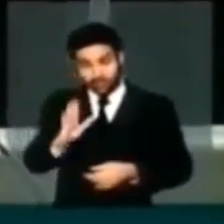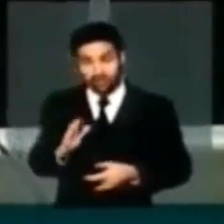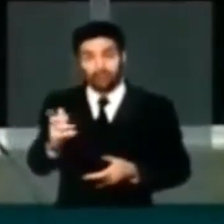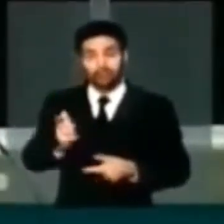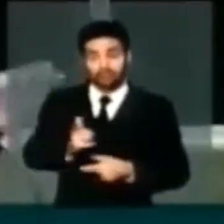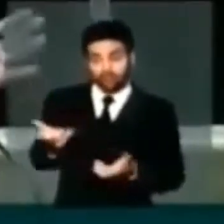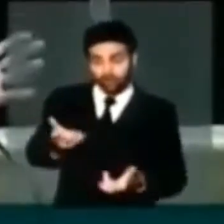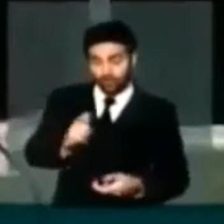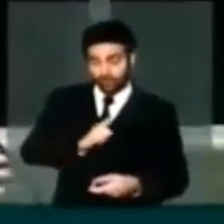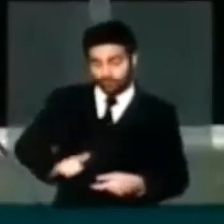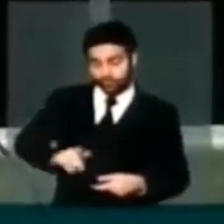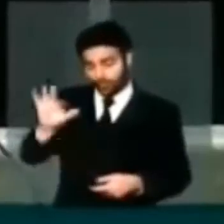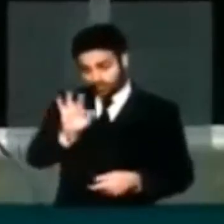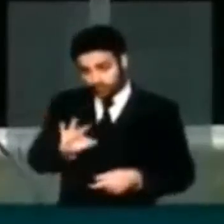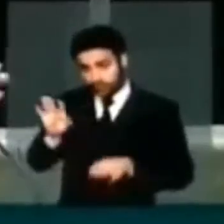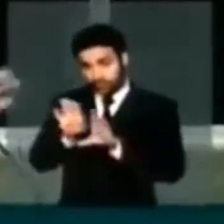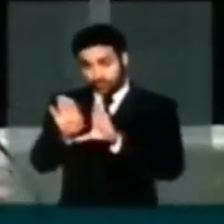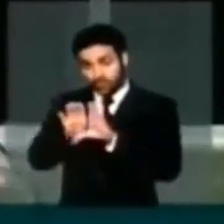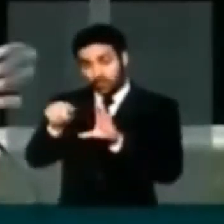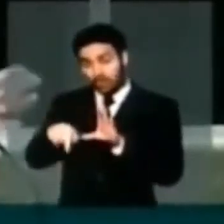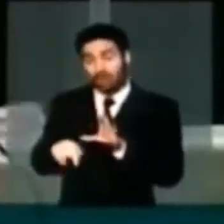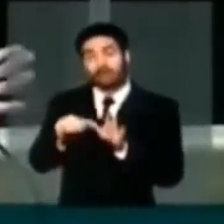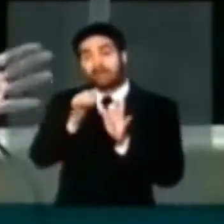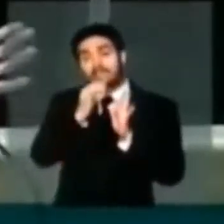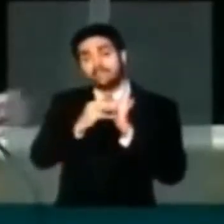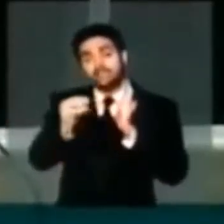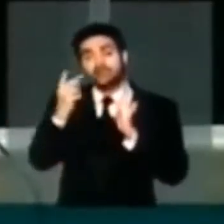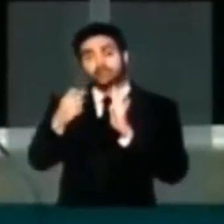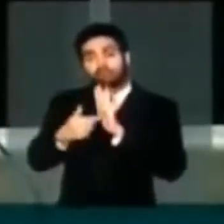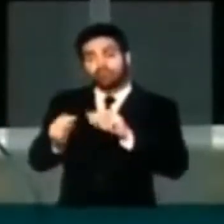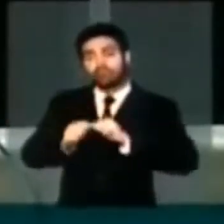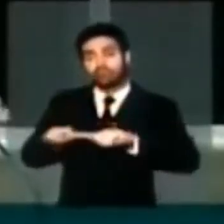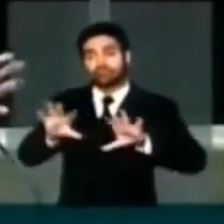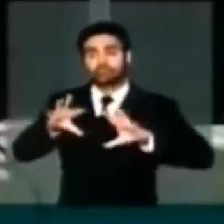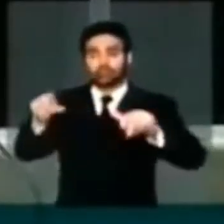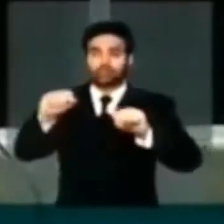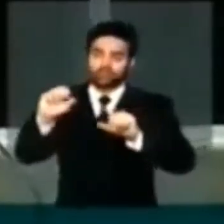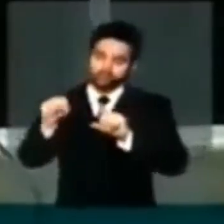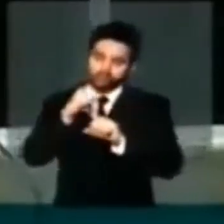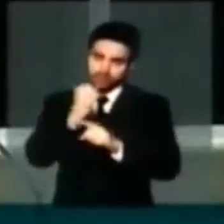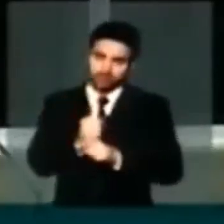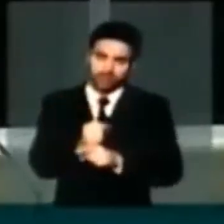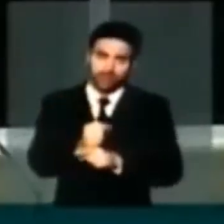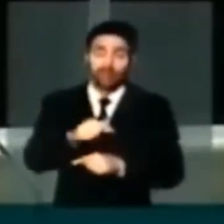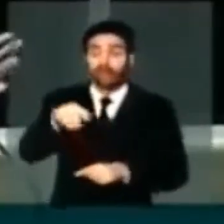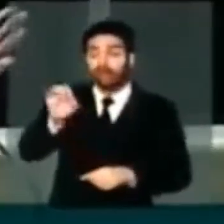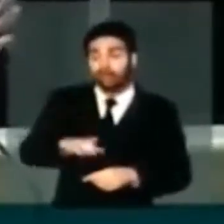do governo federal e desta casa exemplo para dar para toda a sociedade. Quem